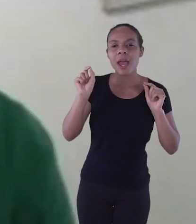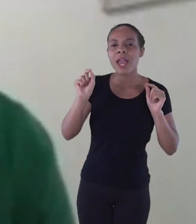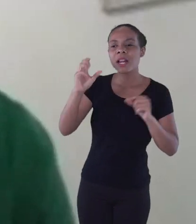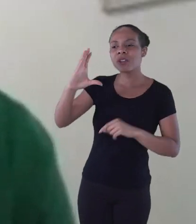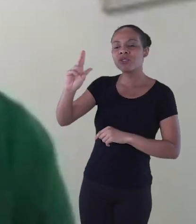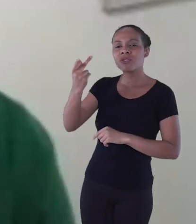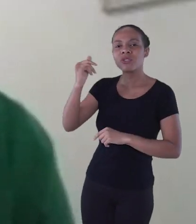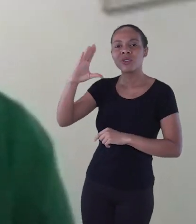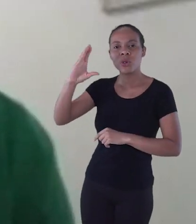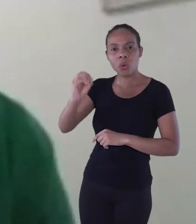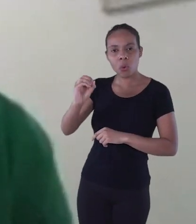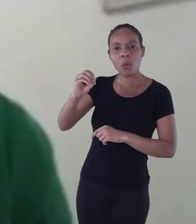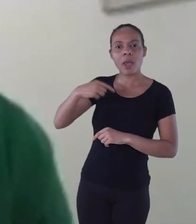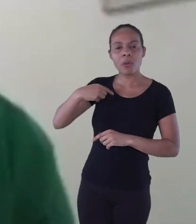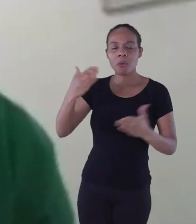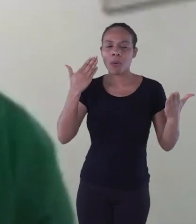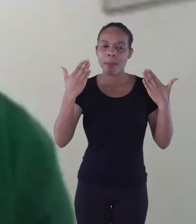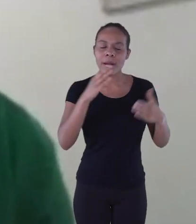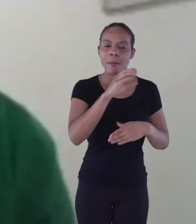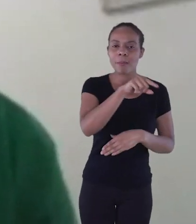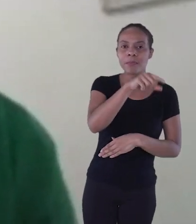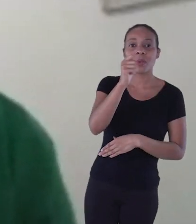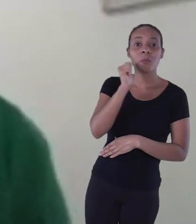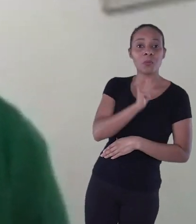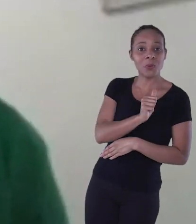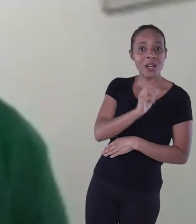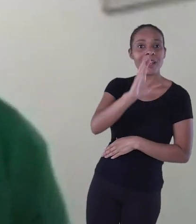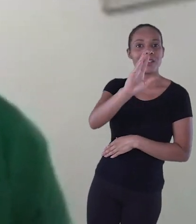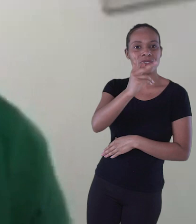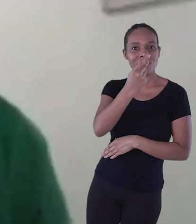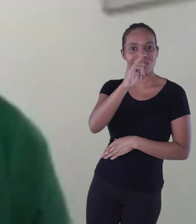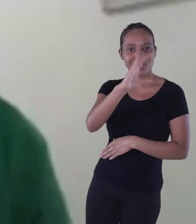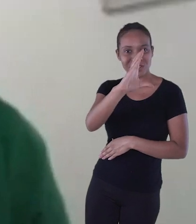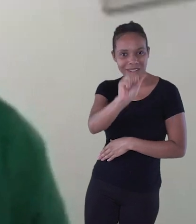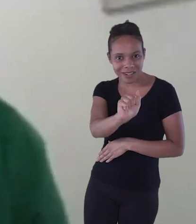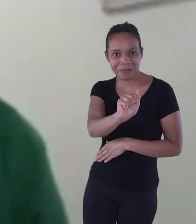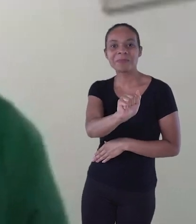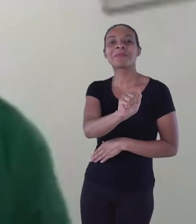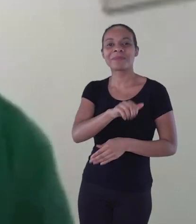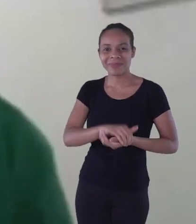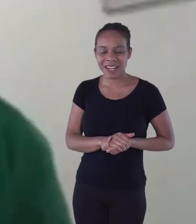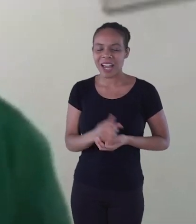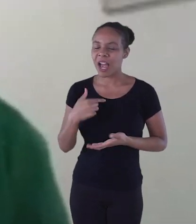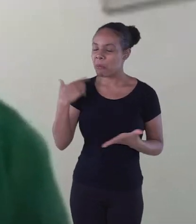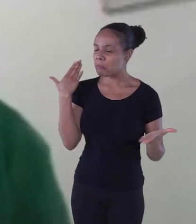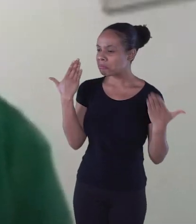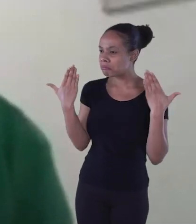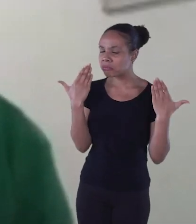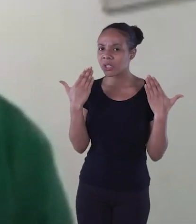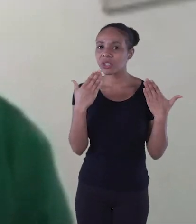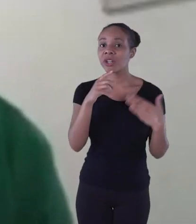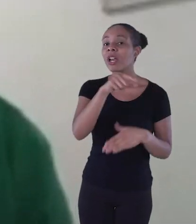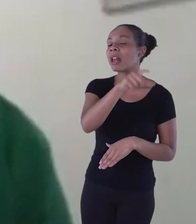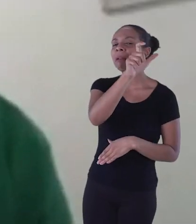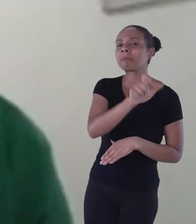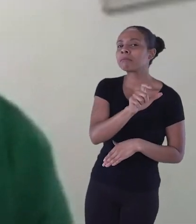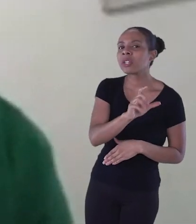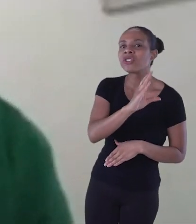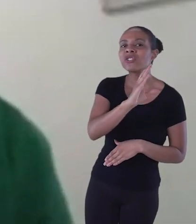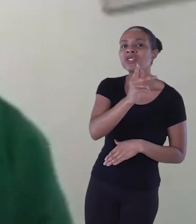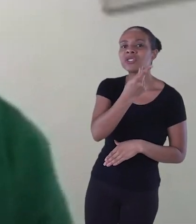Chico Rei e hoje já está muito bem documentada, um livro esplendoroso da Júlia Furtado sobre a Chica da Silva.